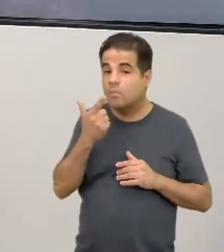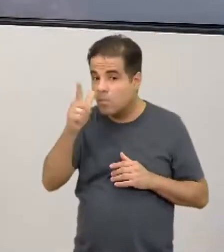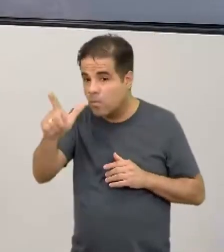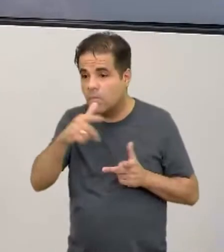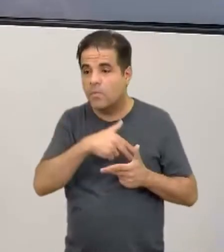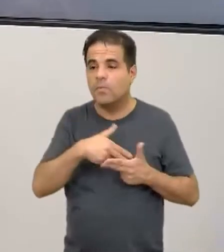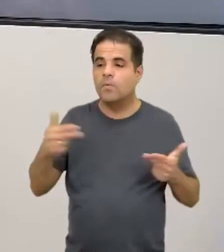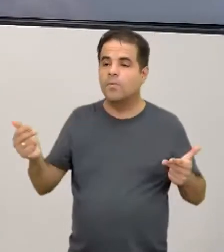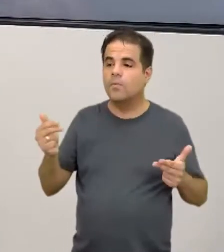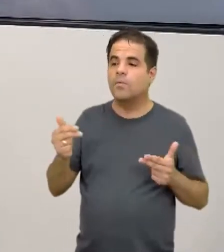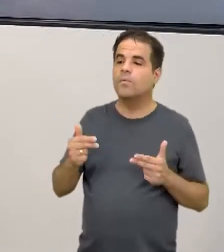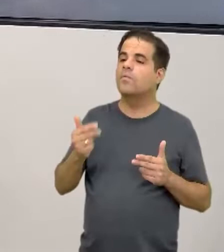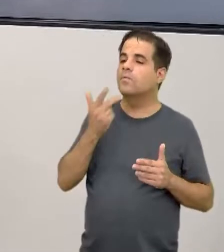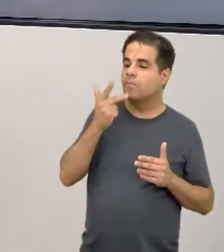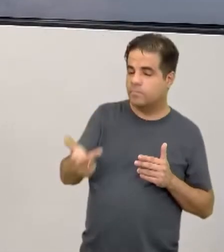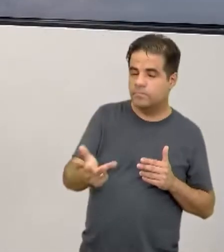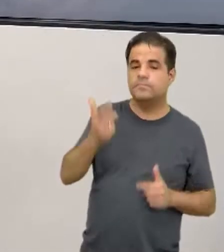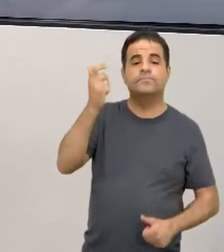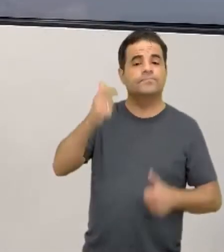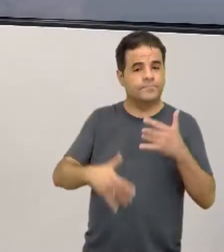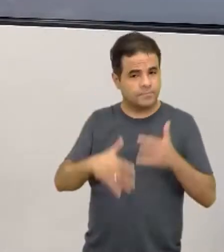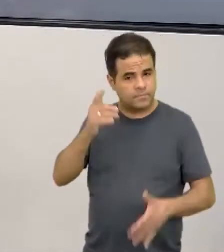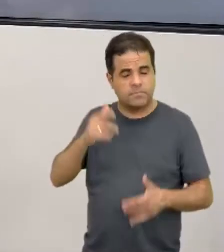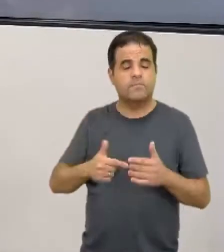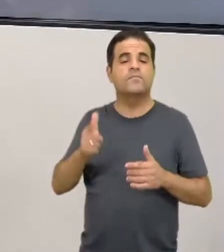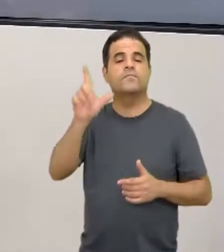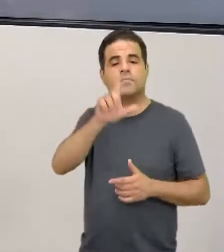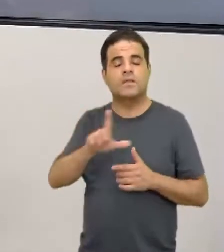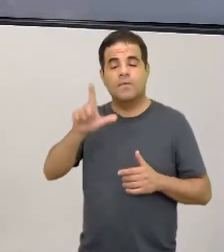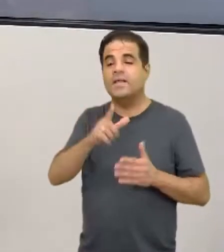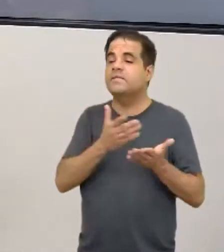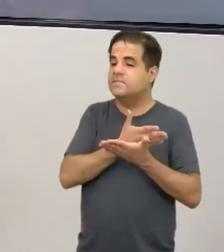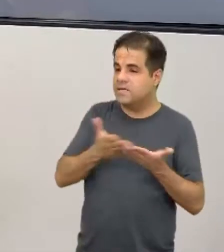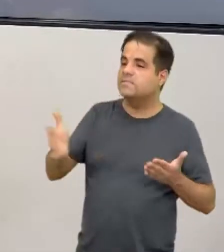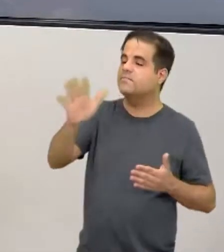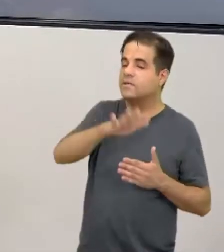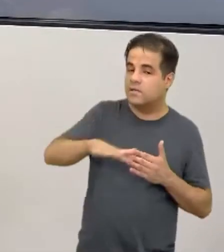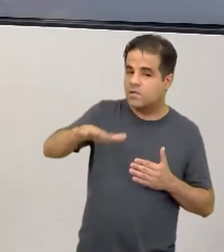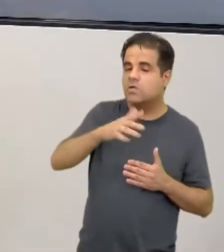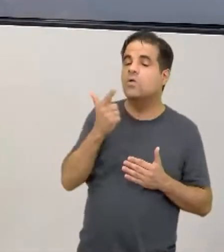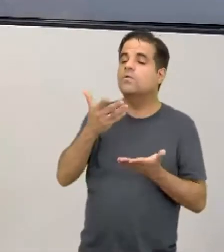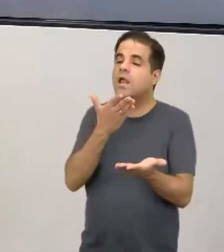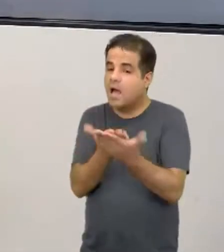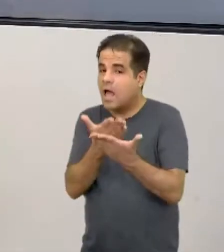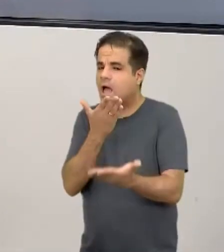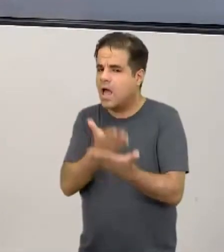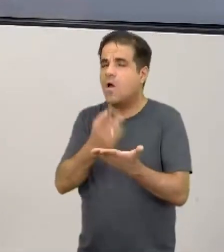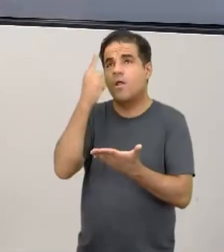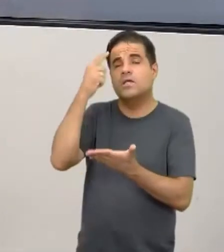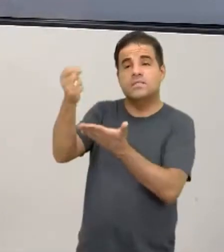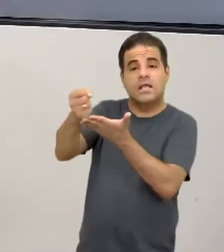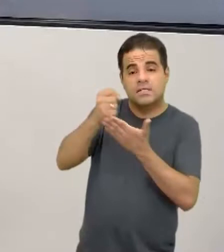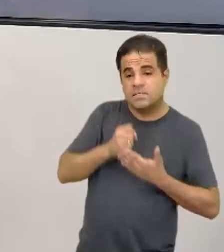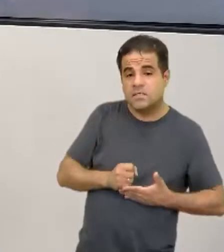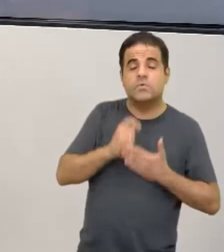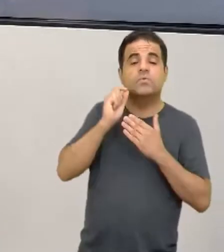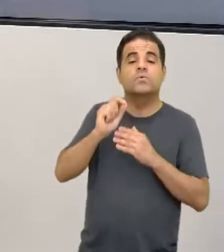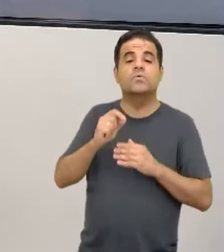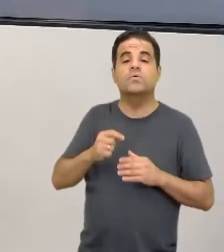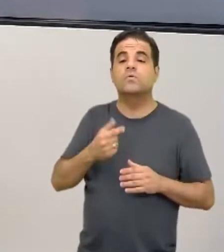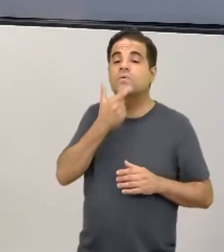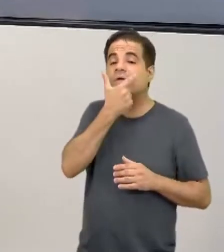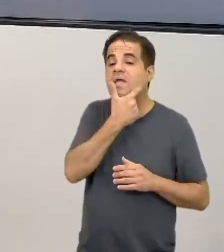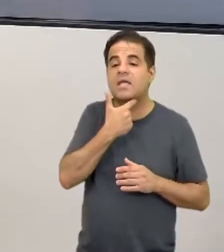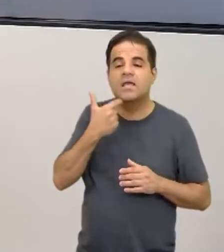coisa importante também para o desenvolvimento da linguagem, que a gente viu lá na nossa aula passada, que a gente pode trazer para agora, é a questão do queixo,